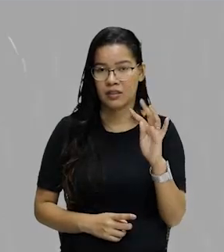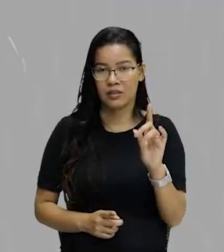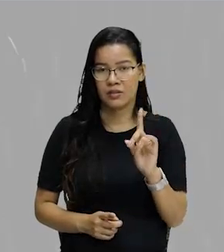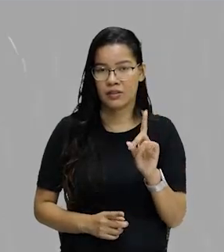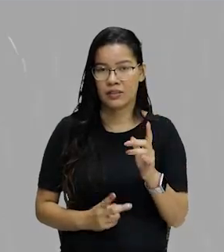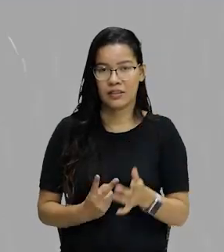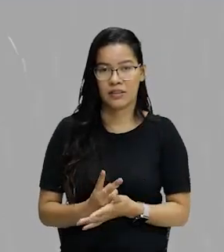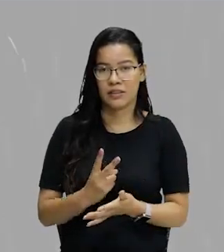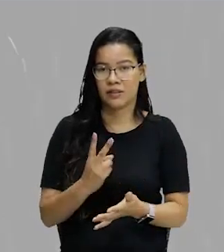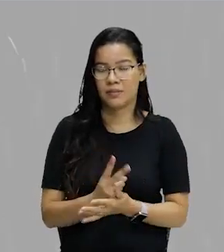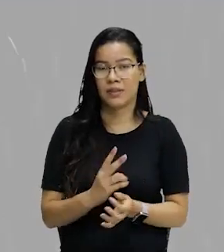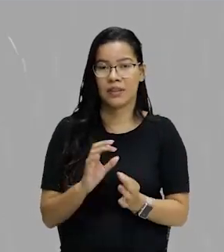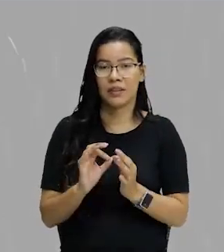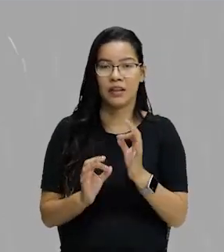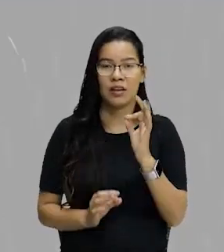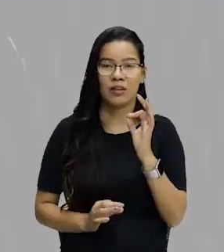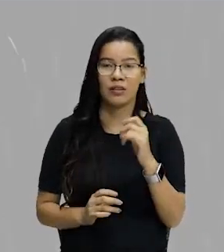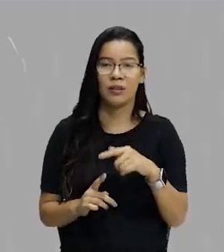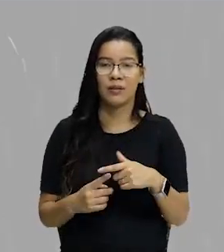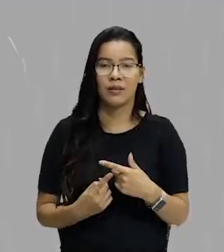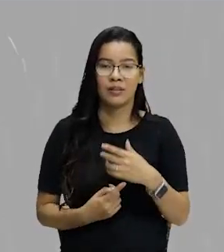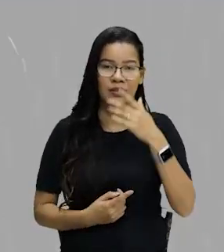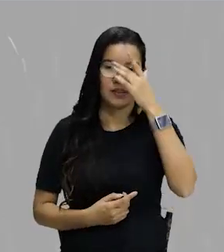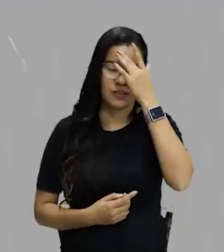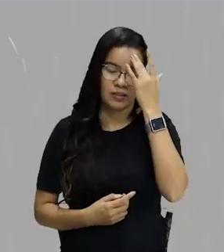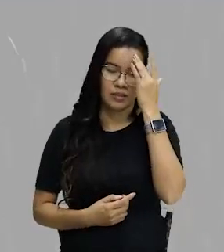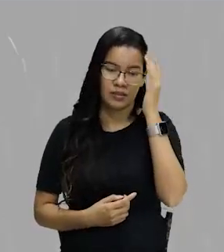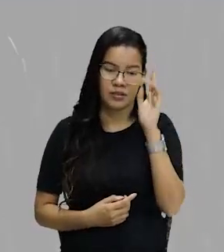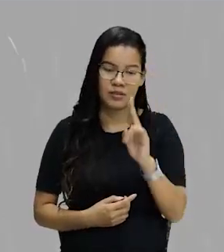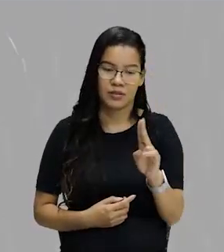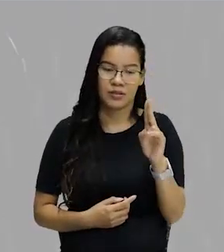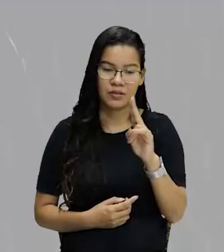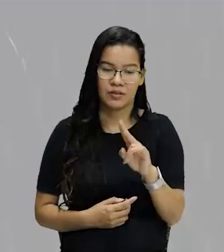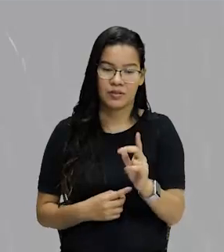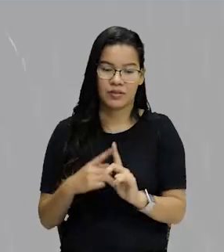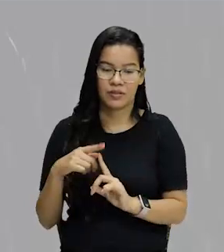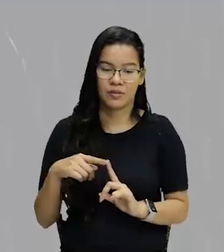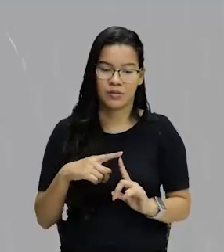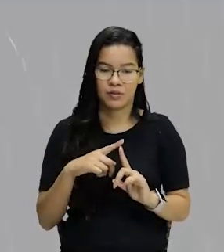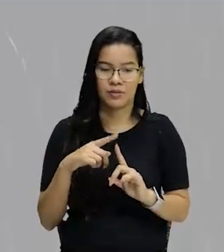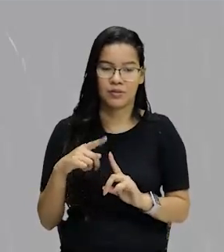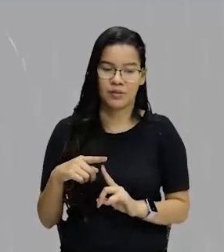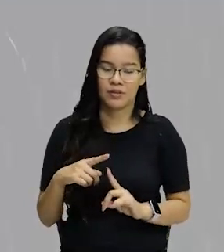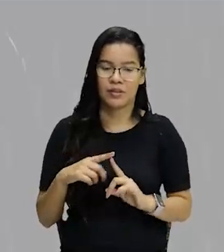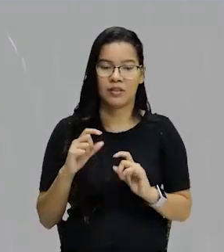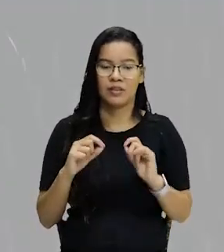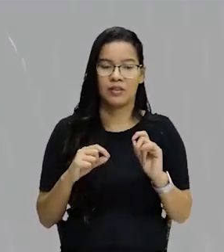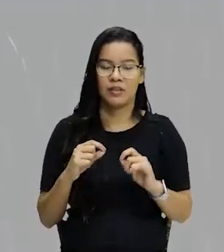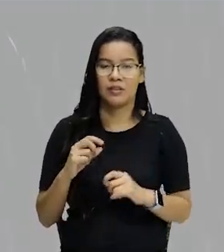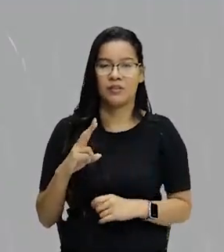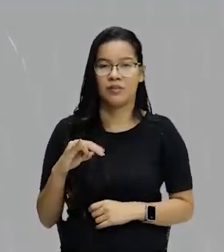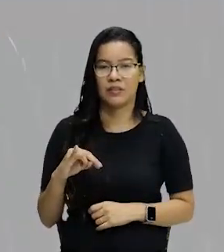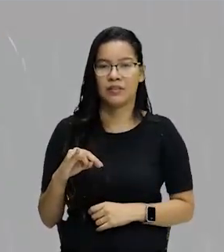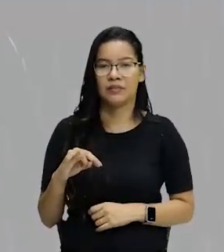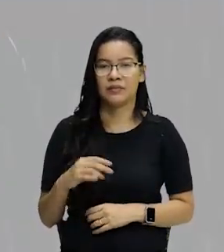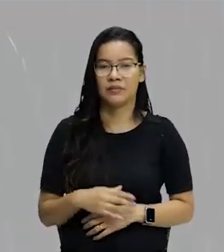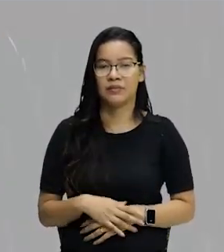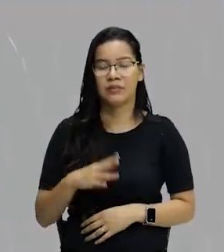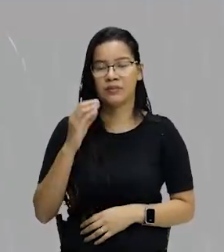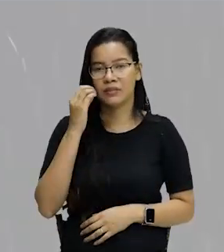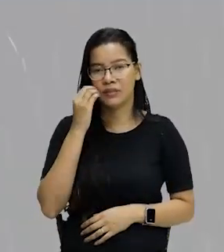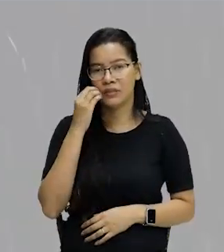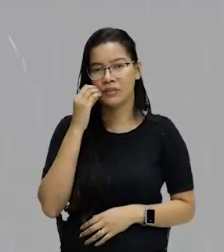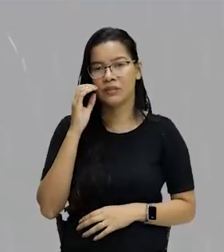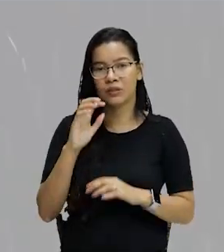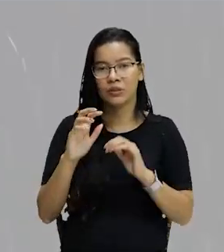é muito alto, mas os atletas utilizam uma espécie de picaretazinha também, que é onde eles vão ali se engatando e tentando